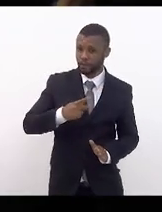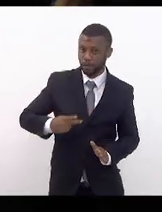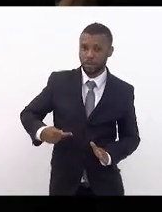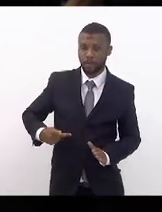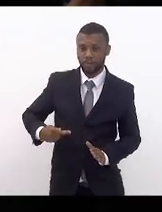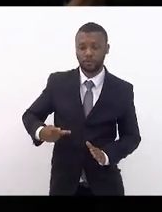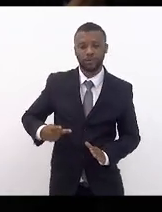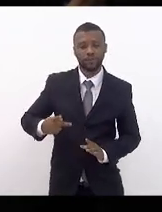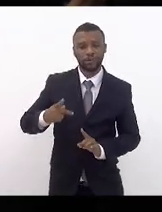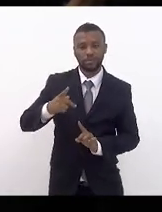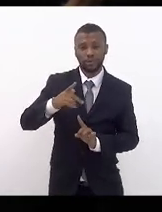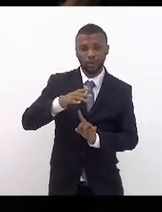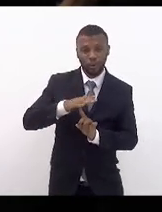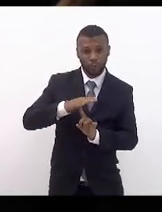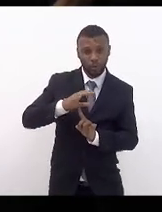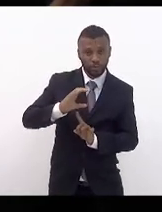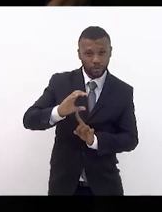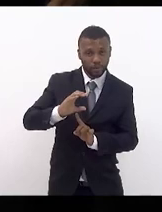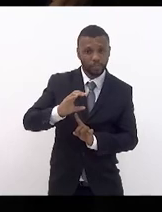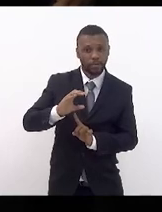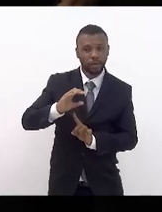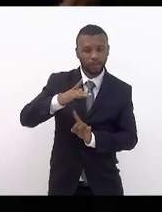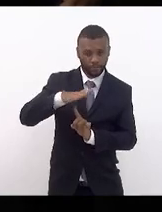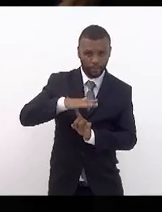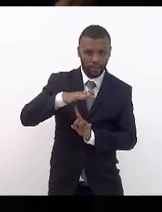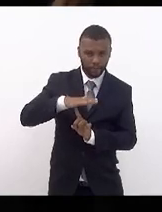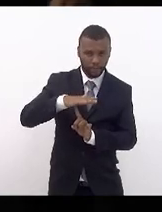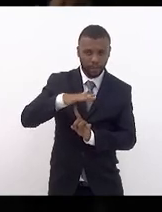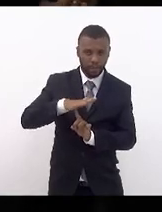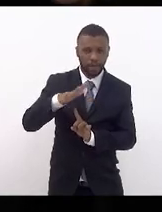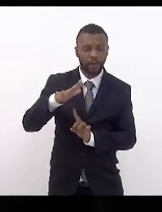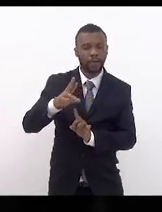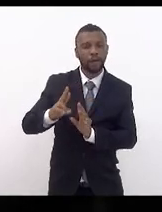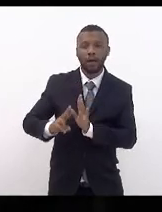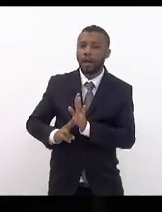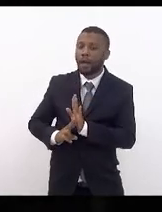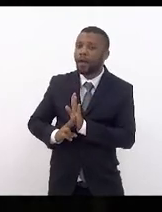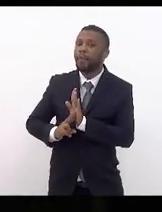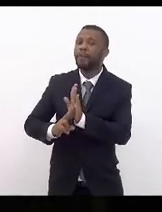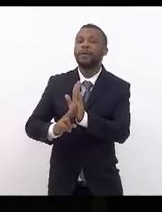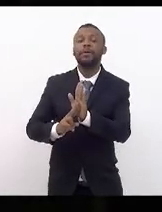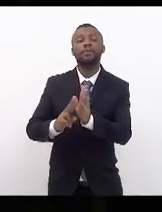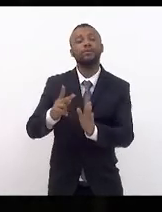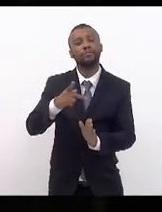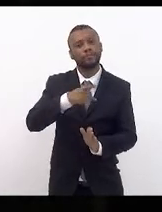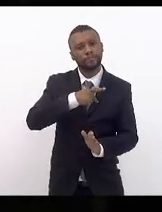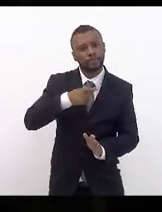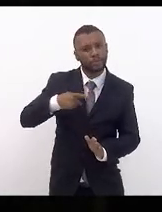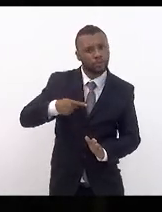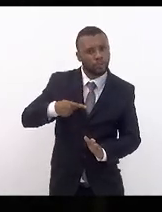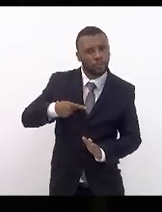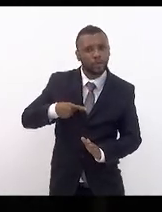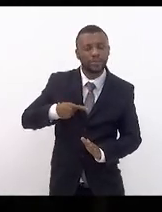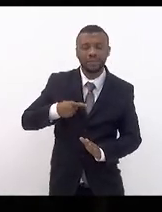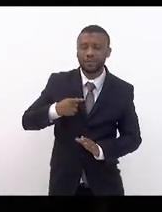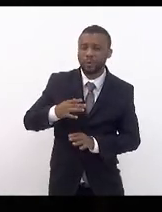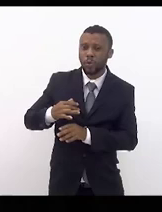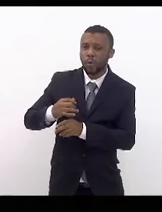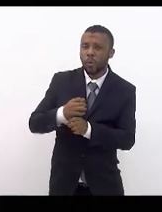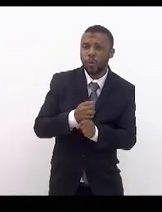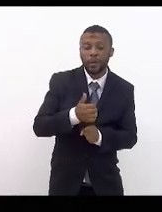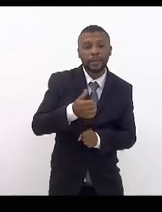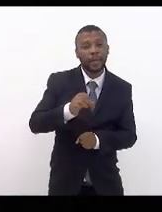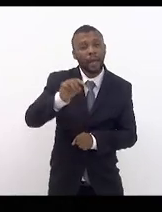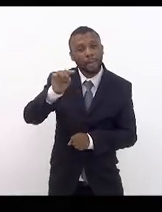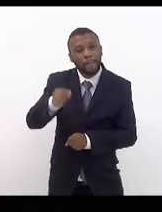de Curitiba, estado do Paraná, representando pastores, mais de 10 mil em todo